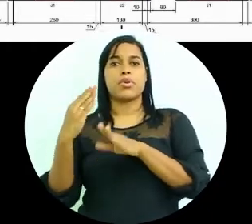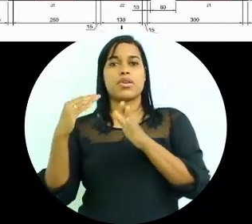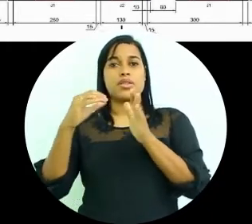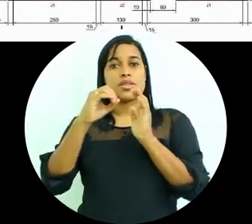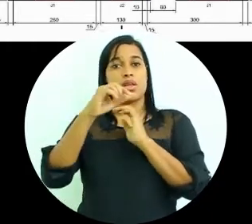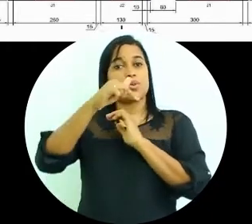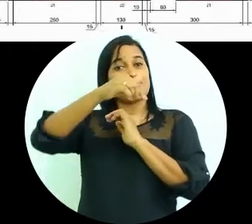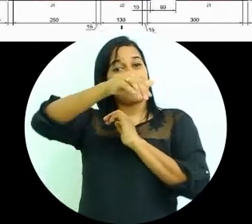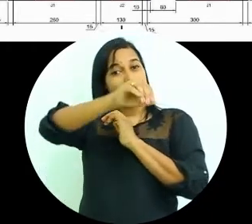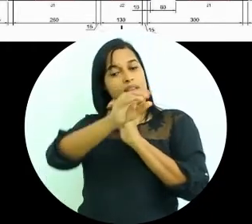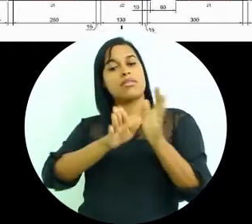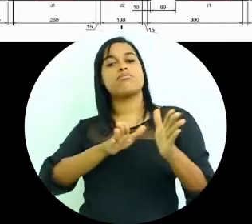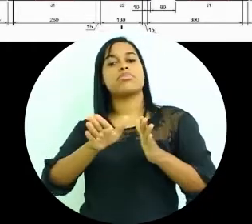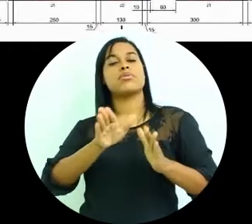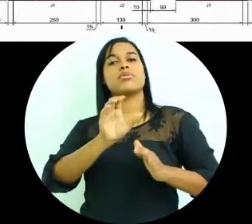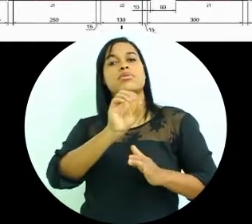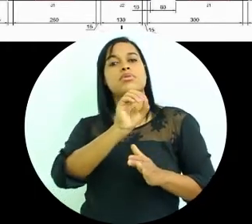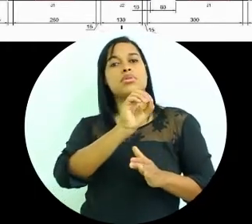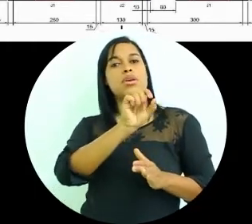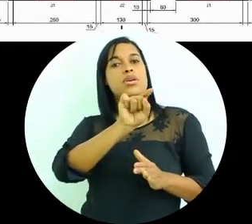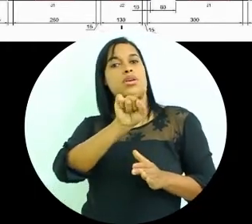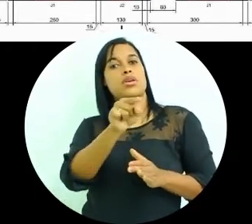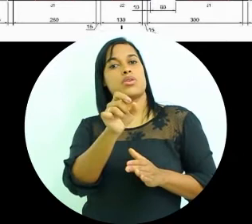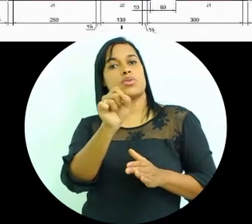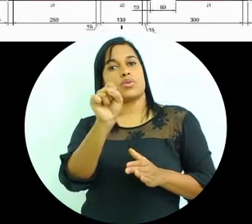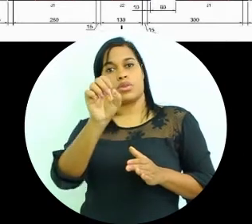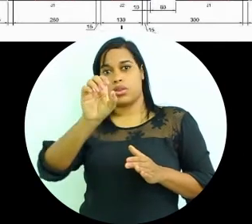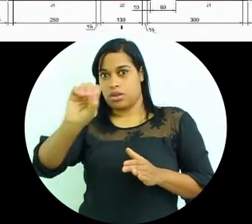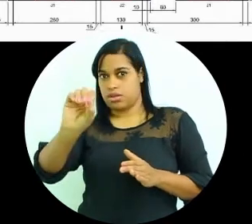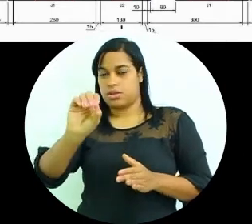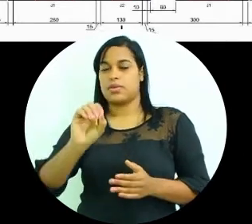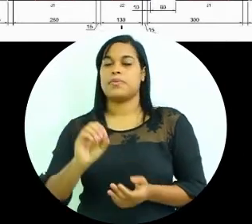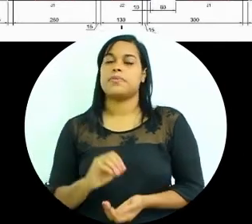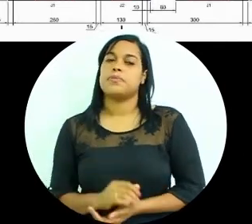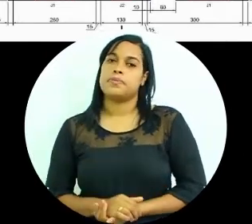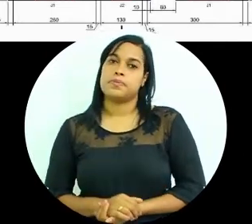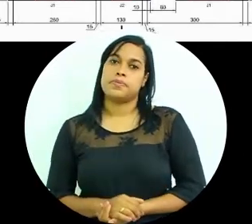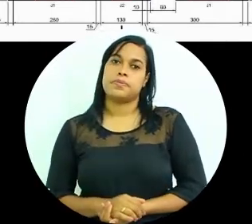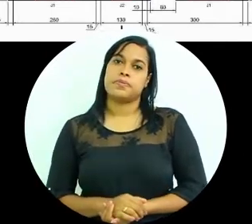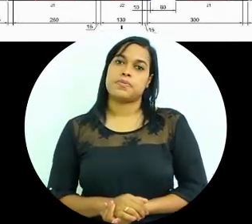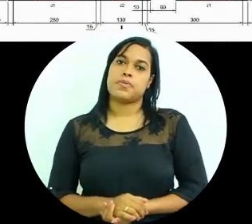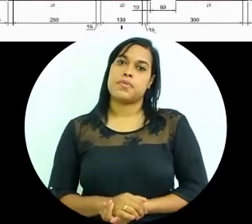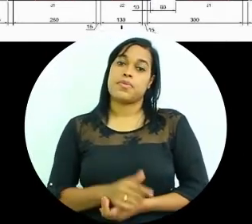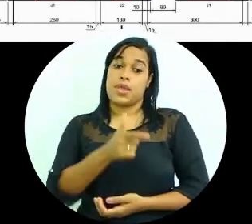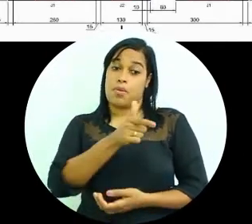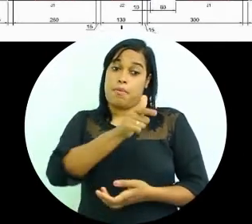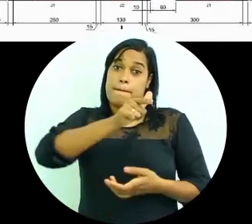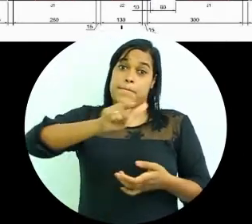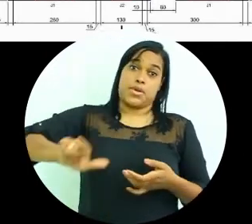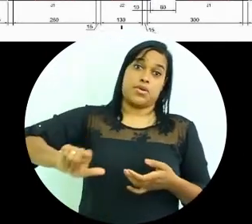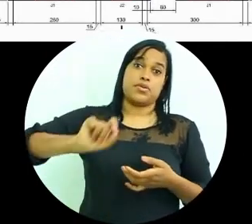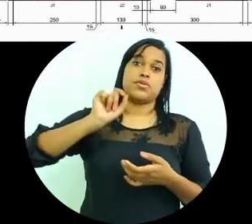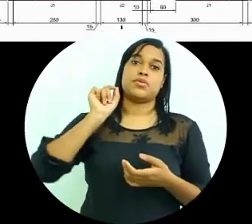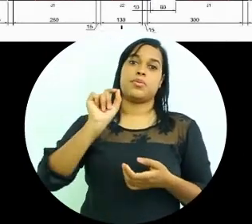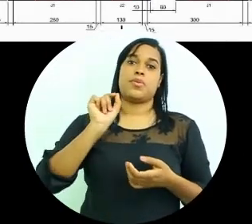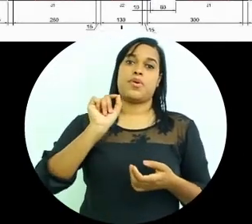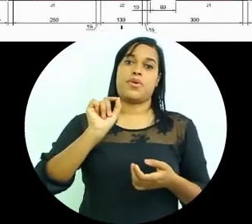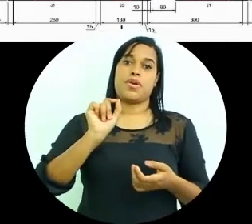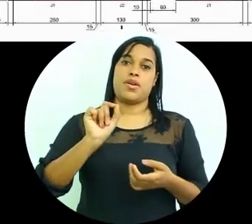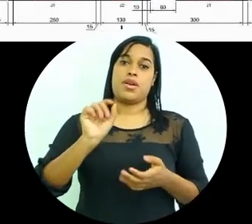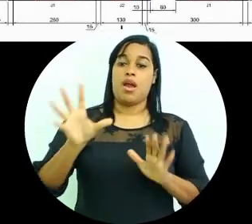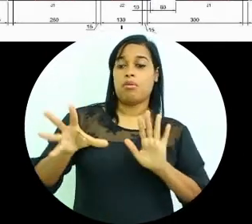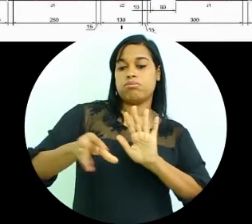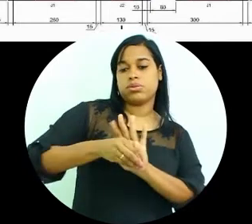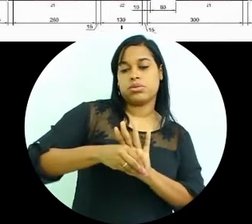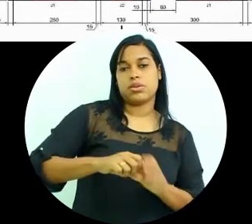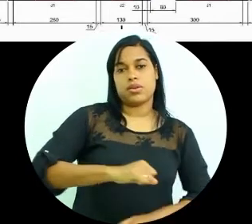de 0,70 e da porta de acesso era de 80. Para o próximo passo da planta baixa,